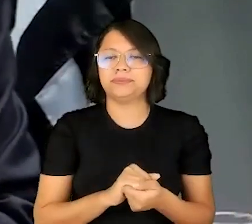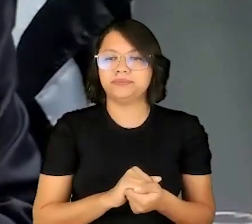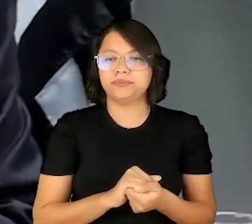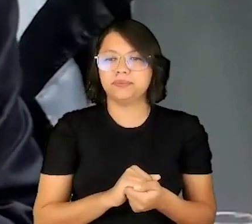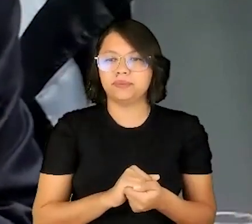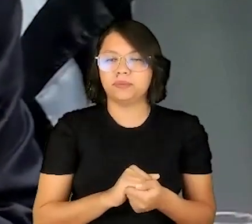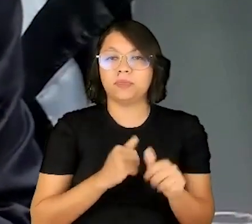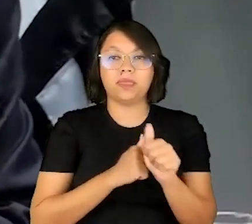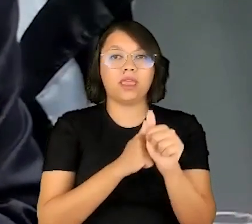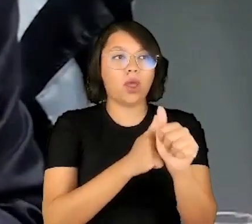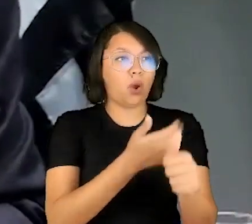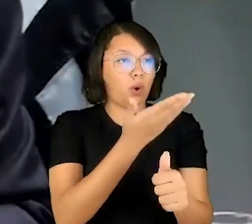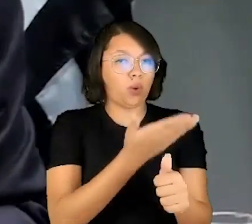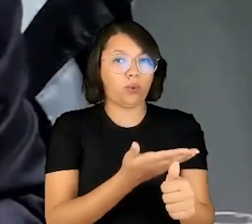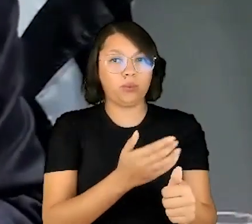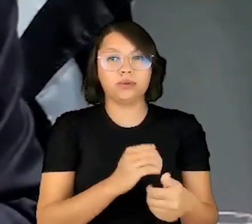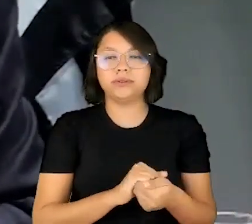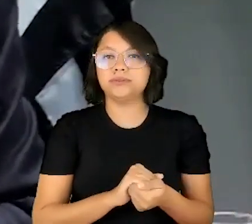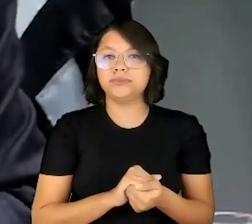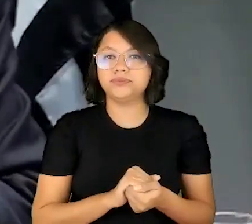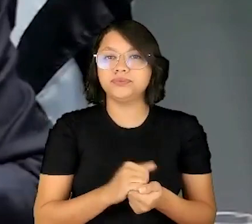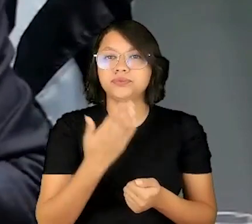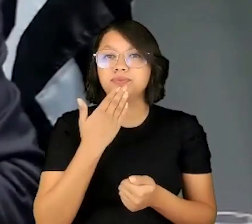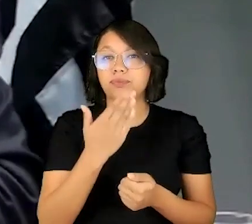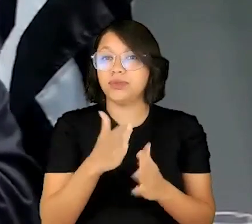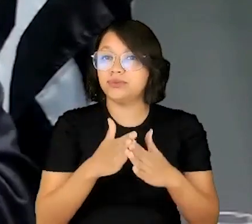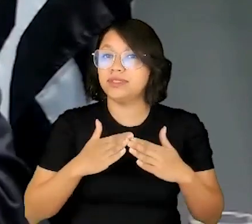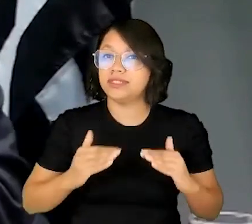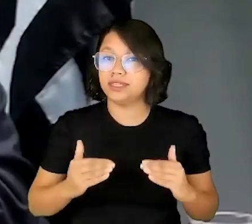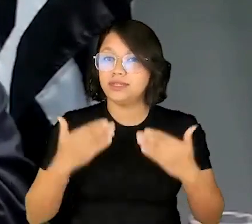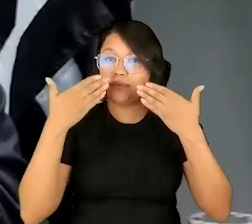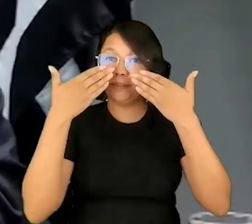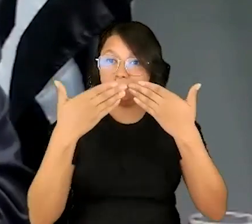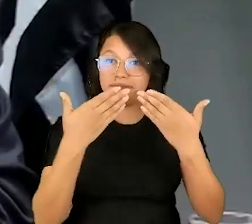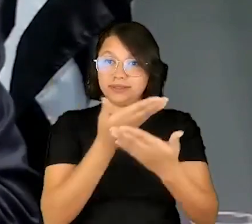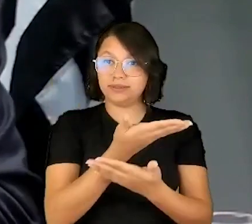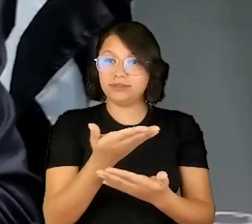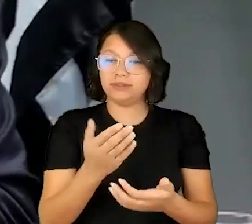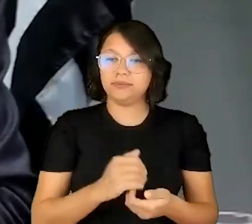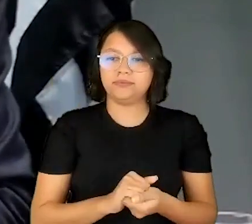o Dr. Paulo aqui, que eu peço licença para apresentar,